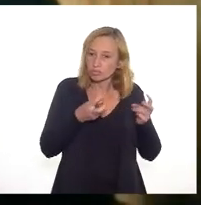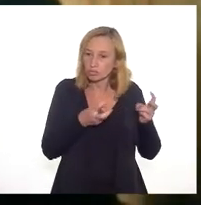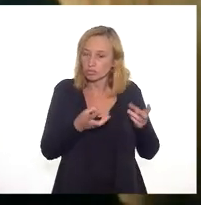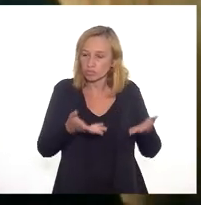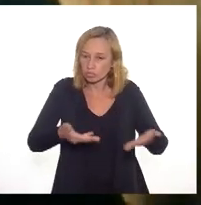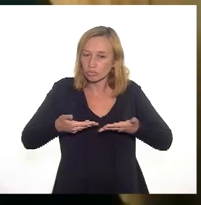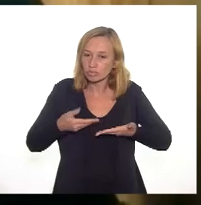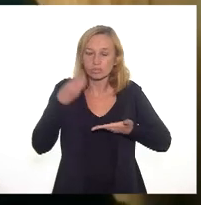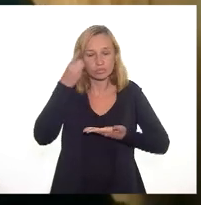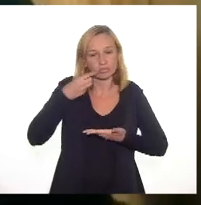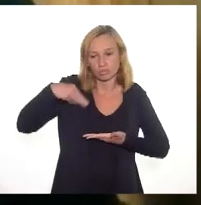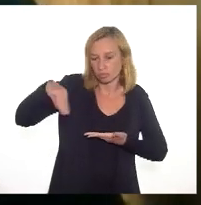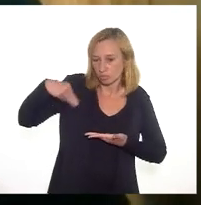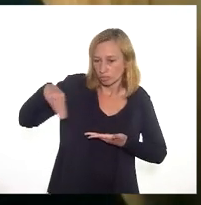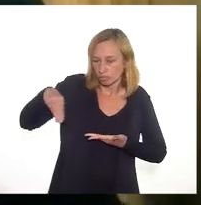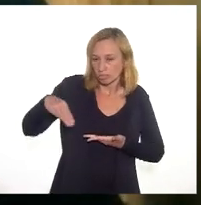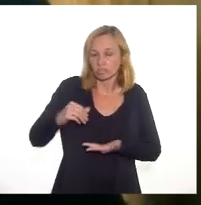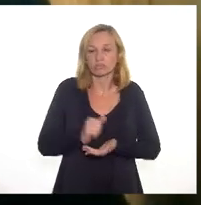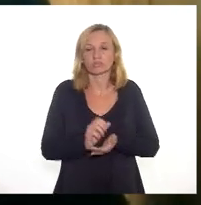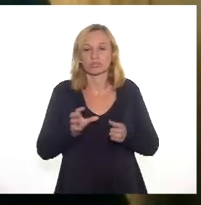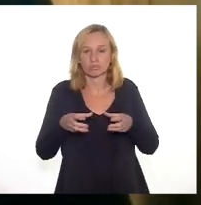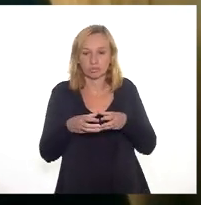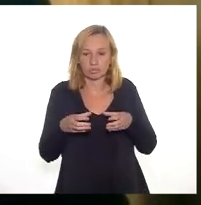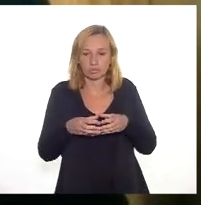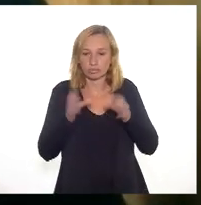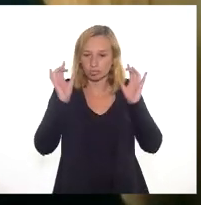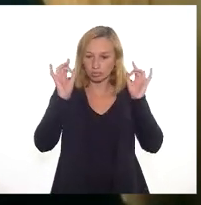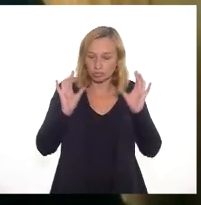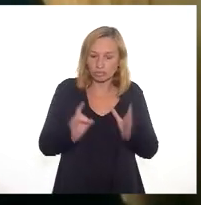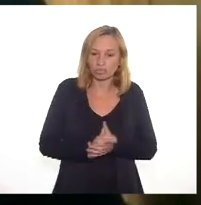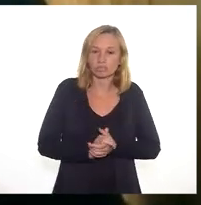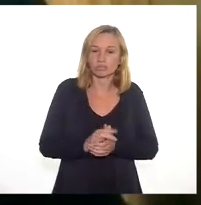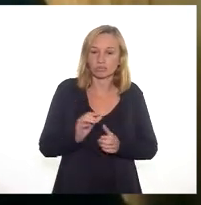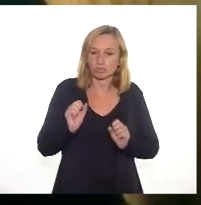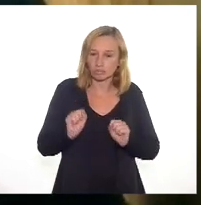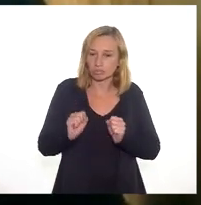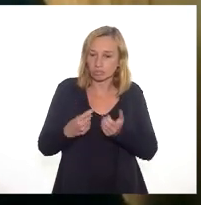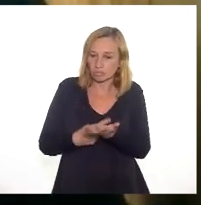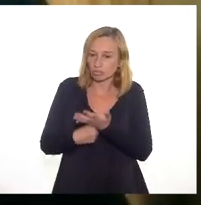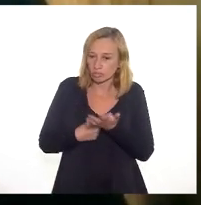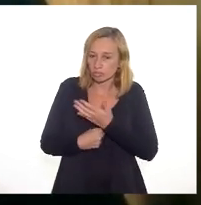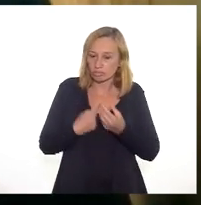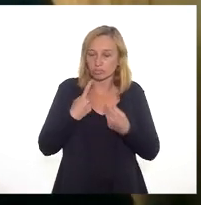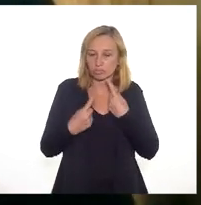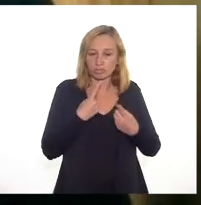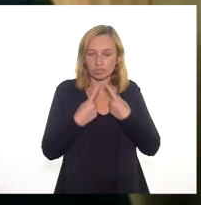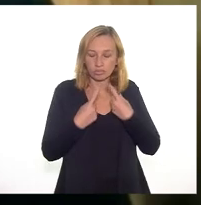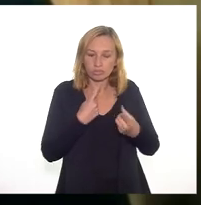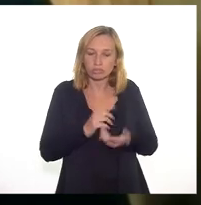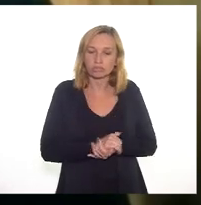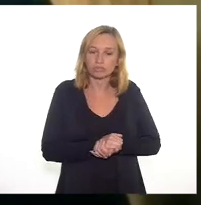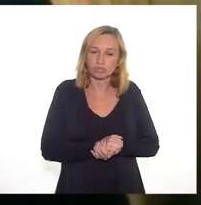deputado Carlos Mink, que preside a importante comissão, eu acho que ele pode inclusive ajudar nesse debate.